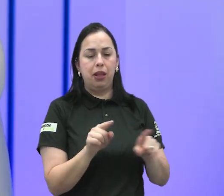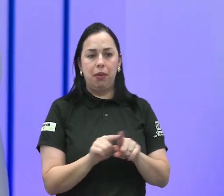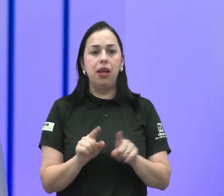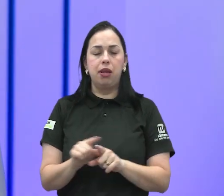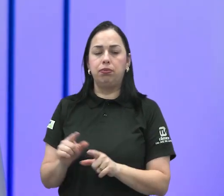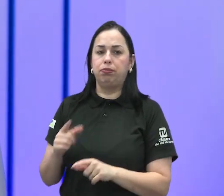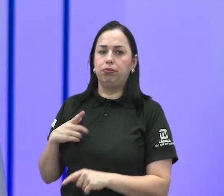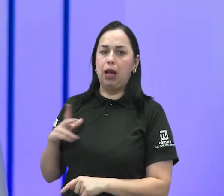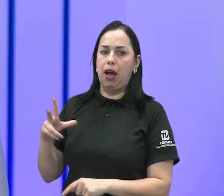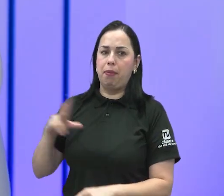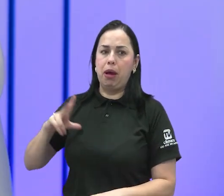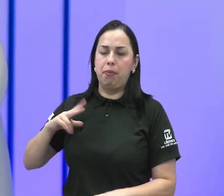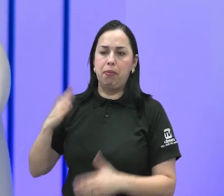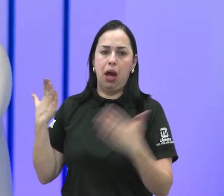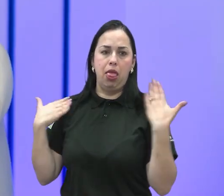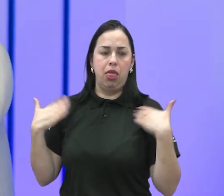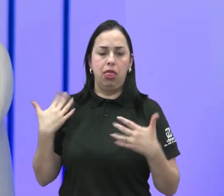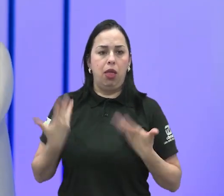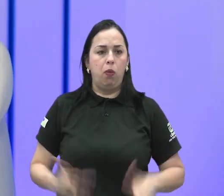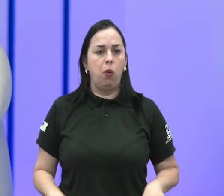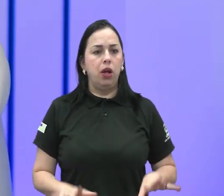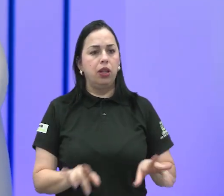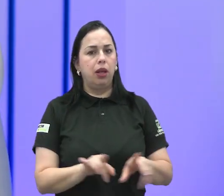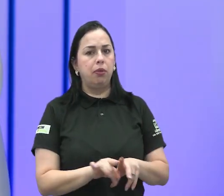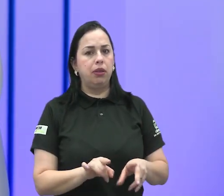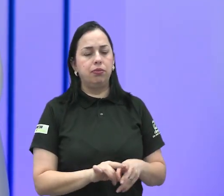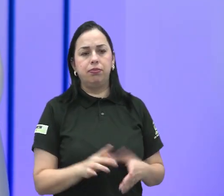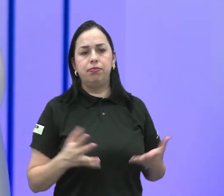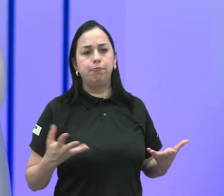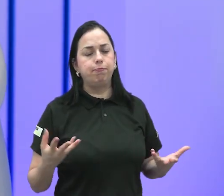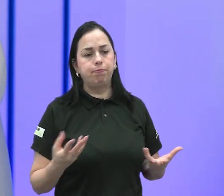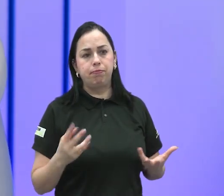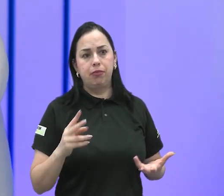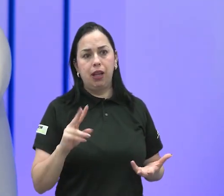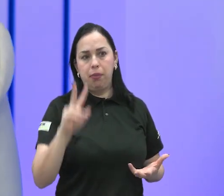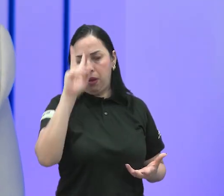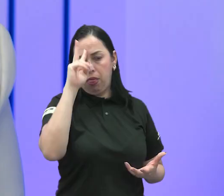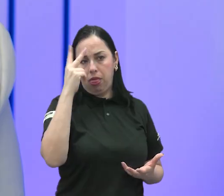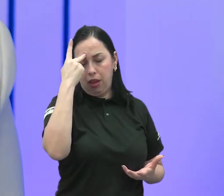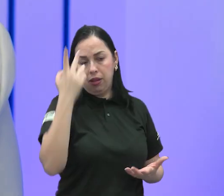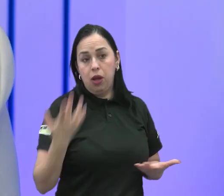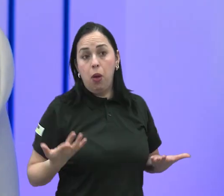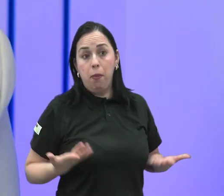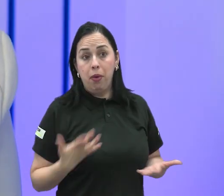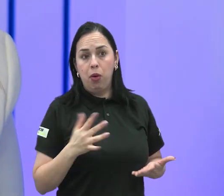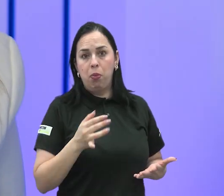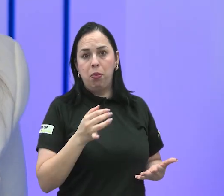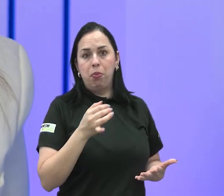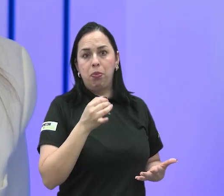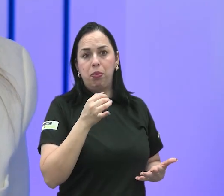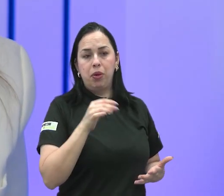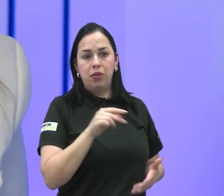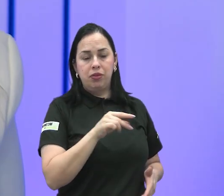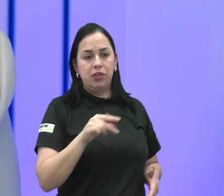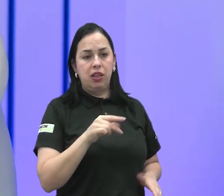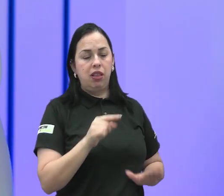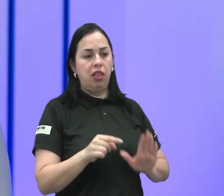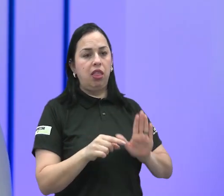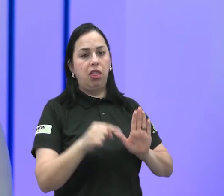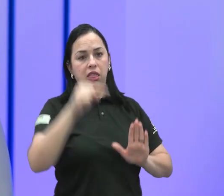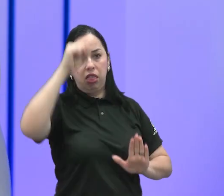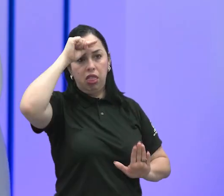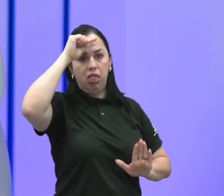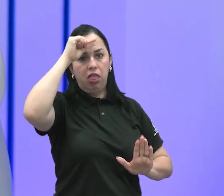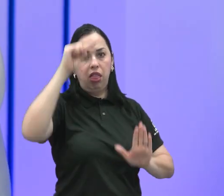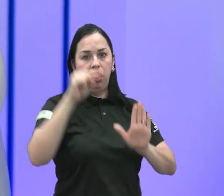quanto as pessoais. Né? Outra coisa também é uma despersonalização. Então, o professor acaba tratando de forma